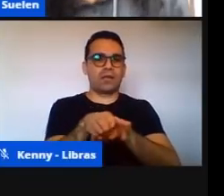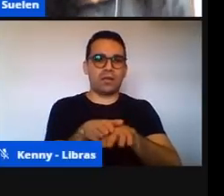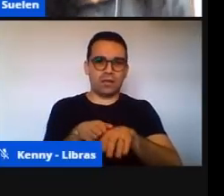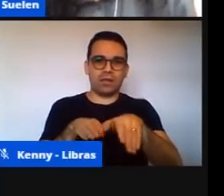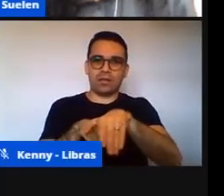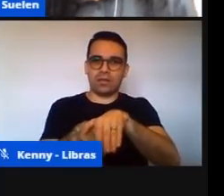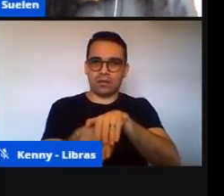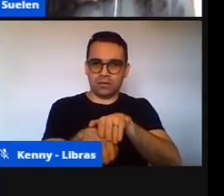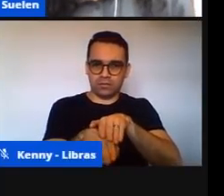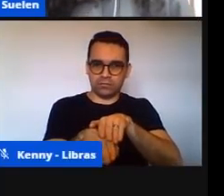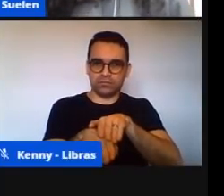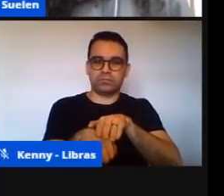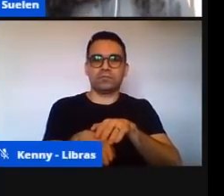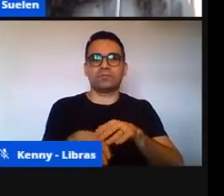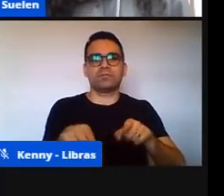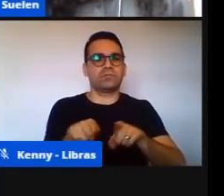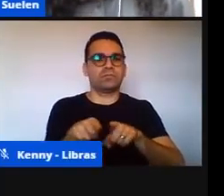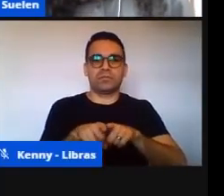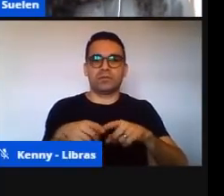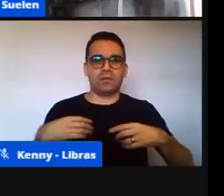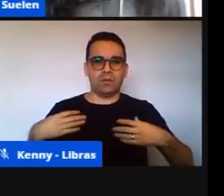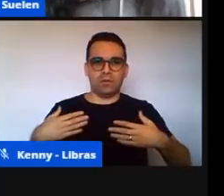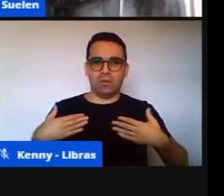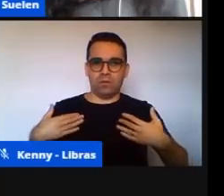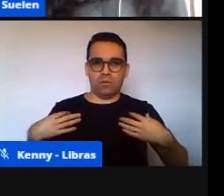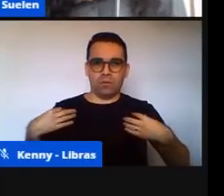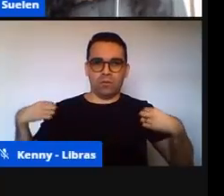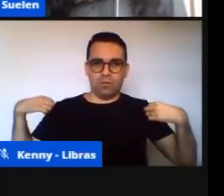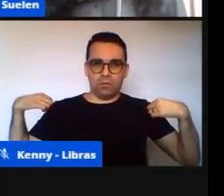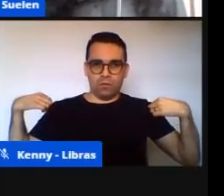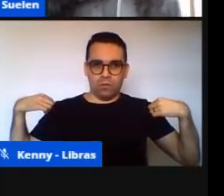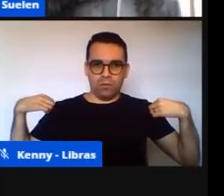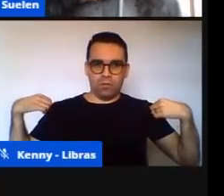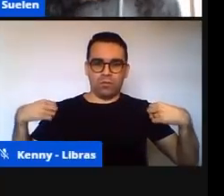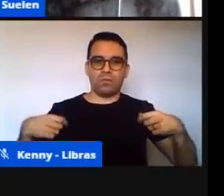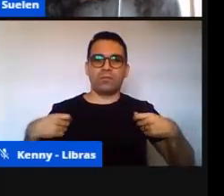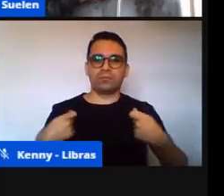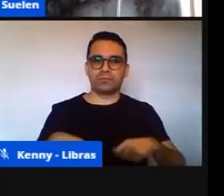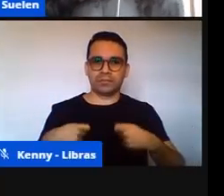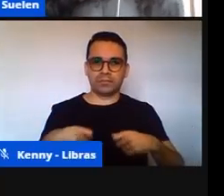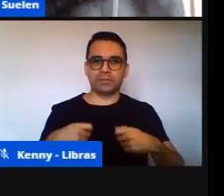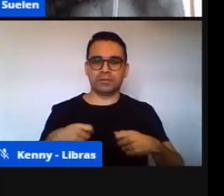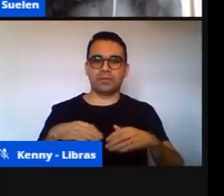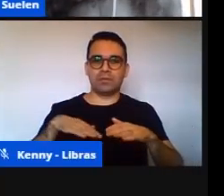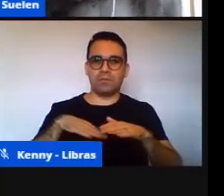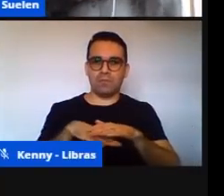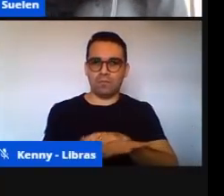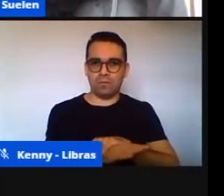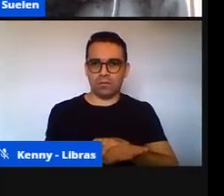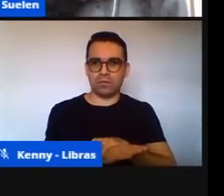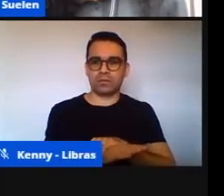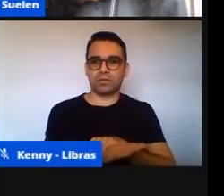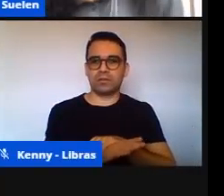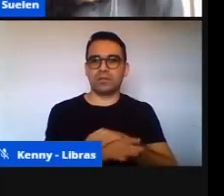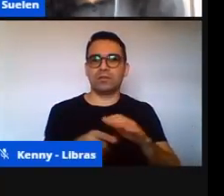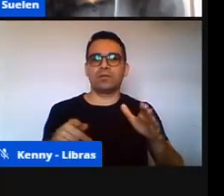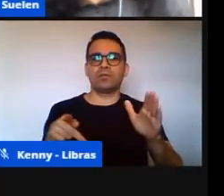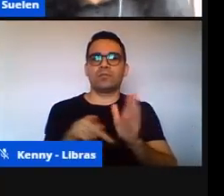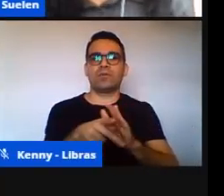vestimenta, ela tem que ficar reservada em sacos diferentes, tá? Para que não haja uma contaminação